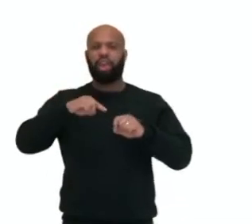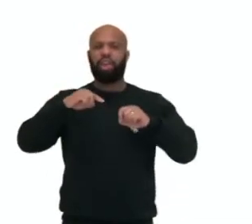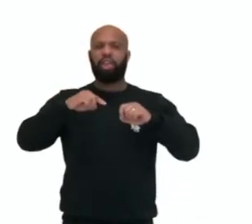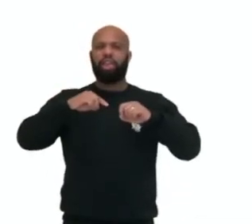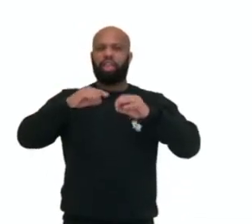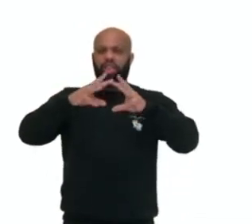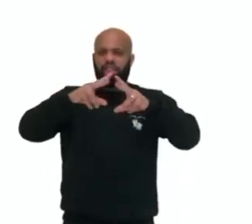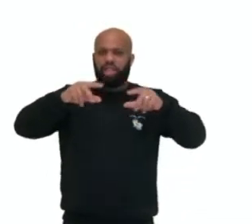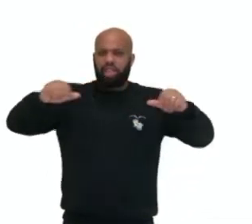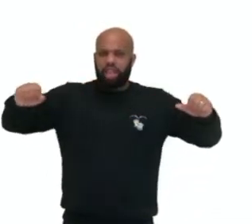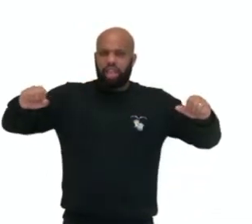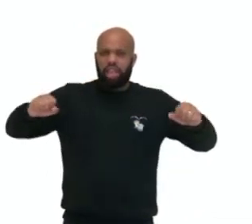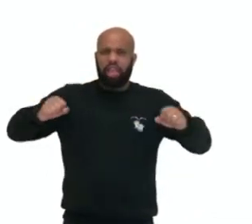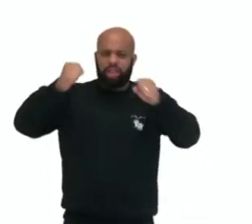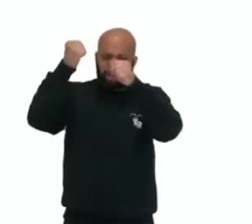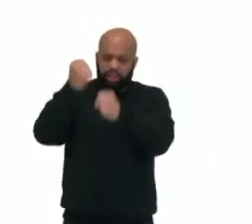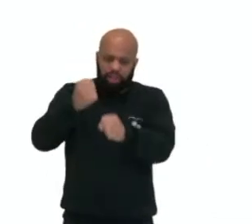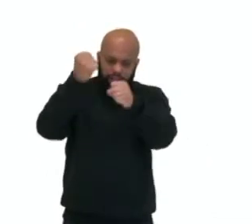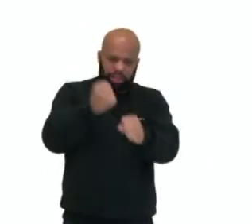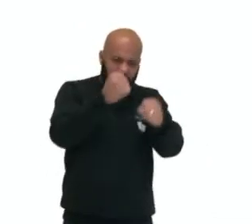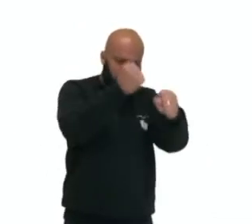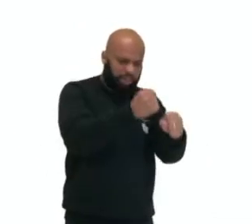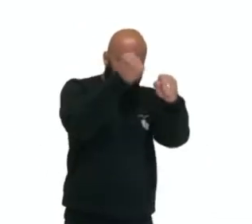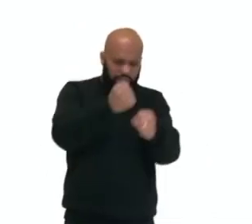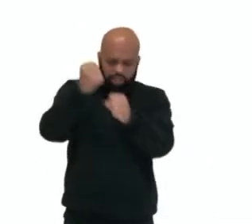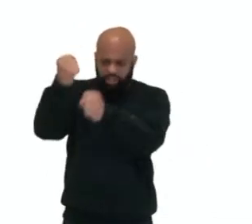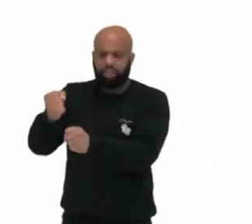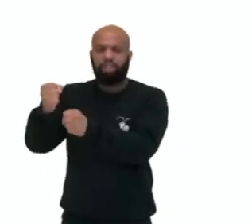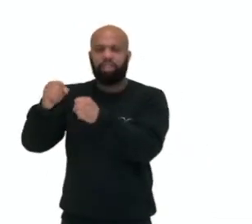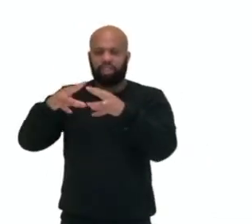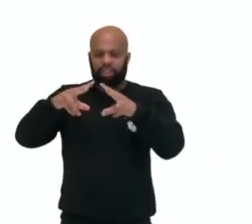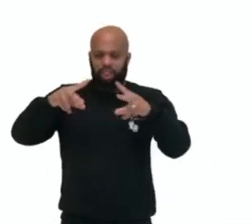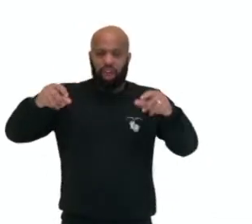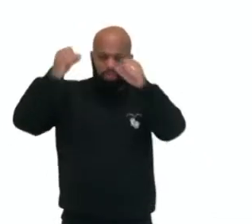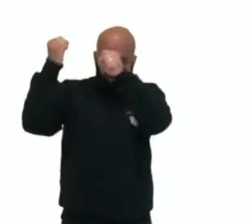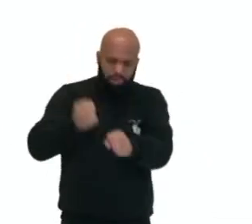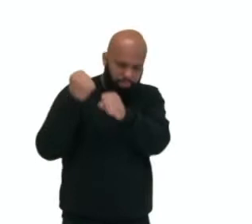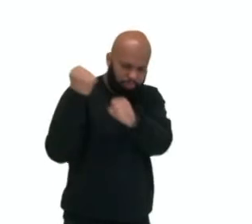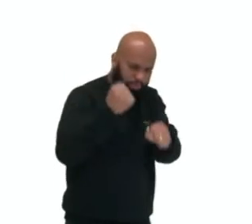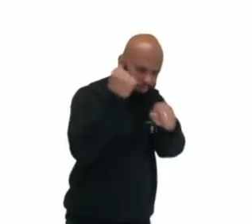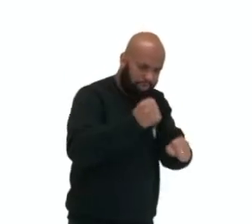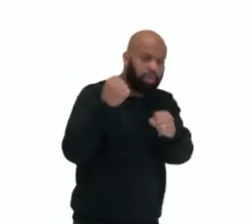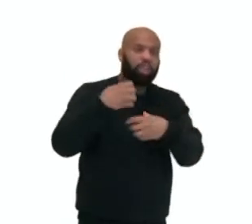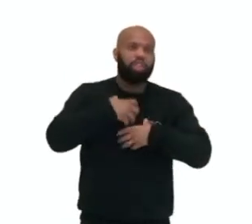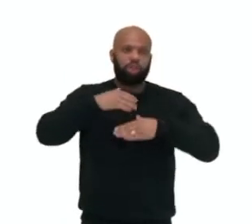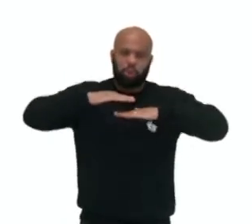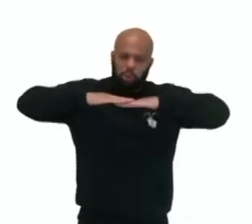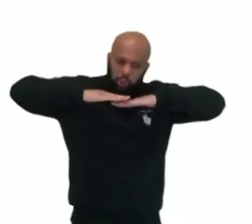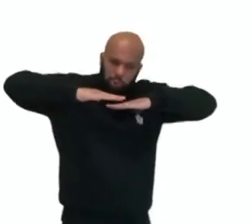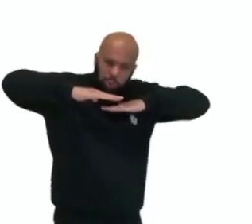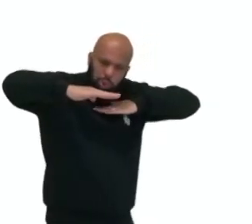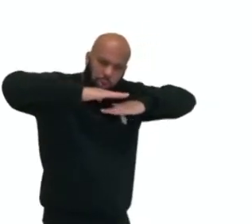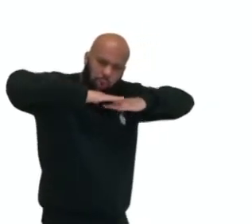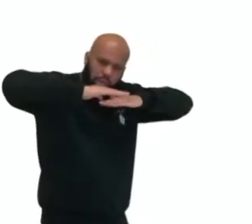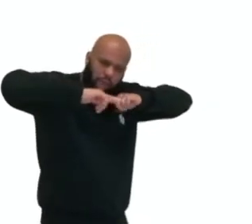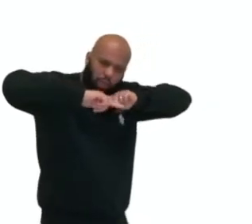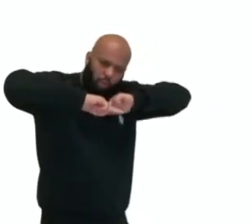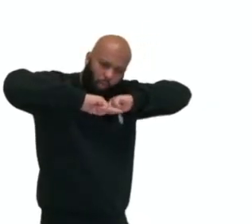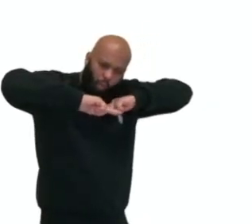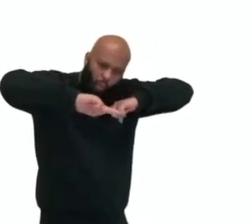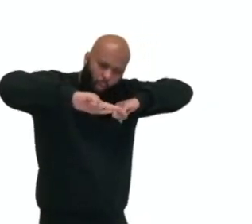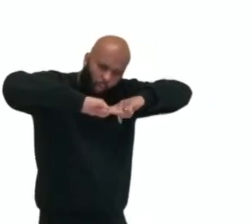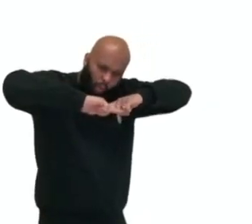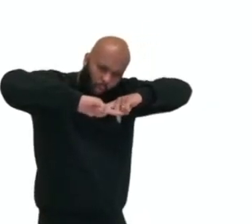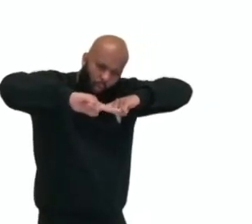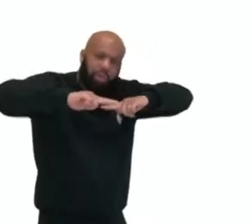bem fininha, tá? E bem batida, bem socada, de forma que ela fique bem lisa, não tenha